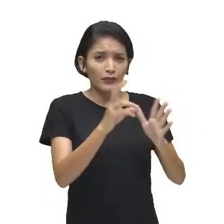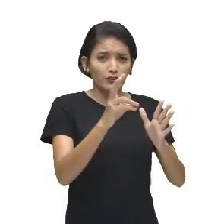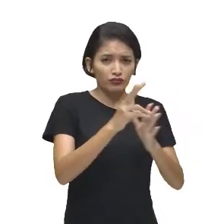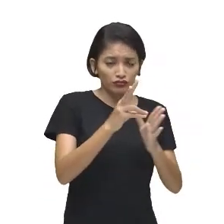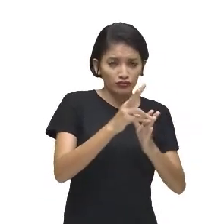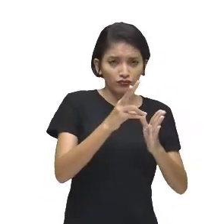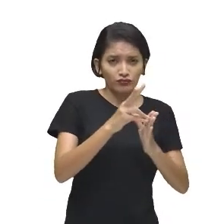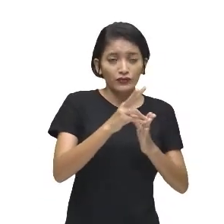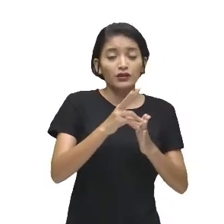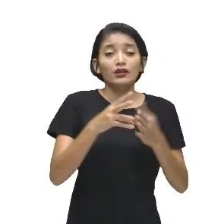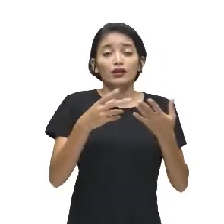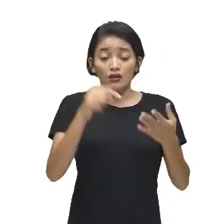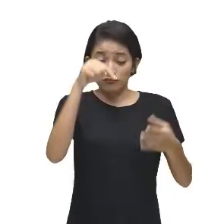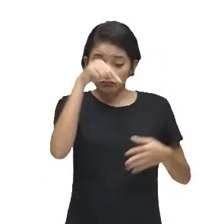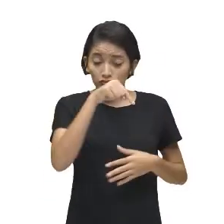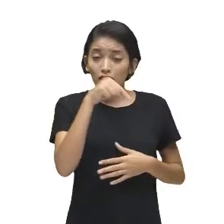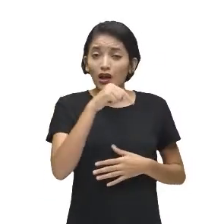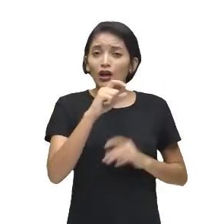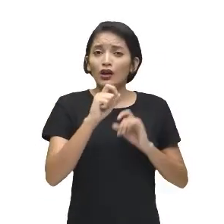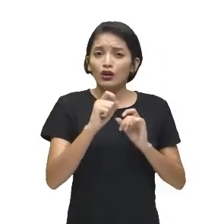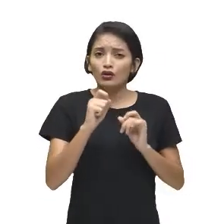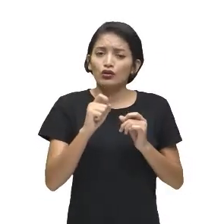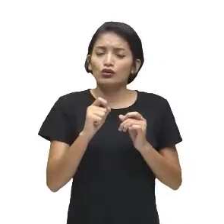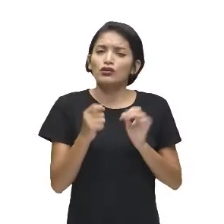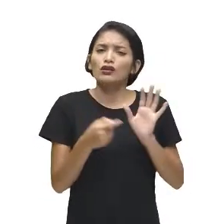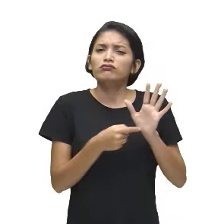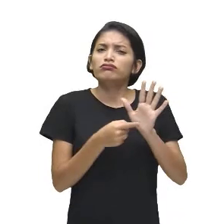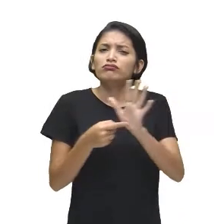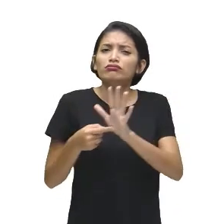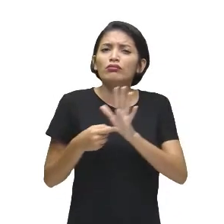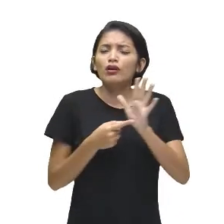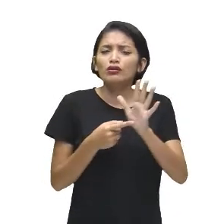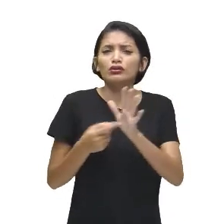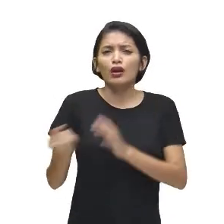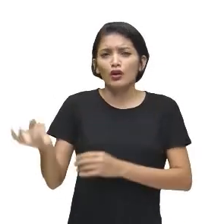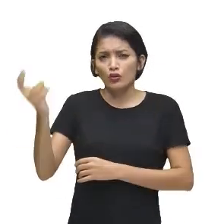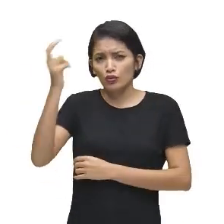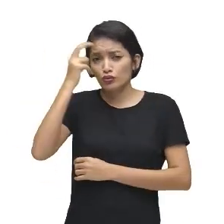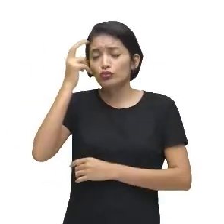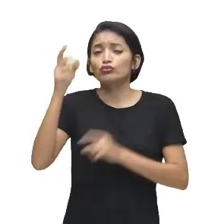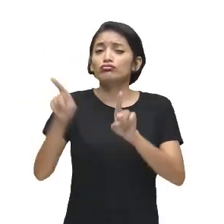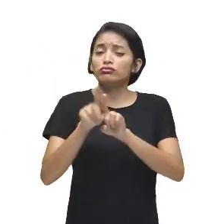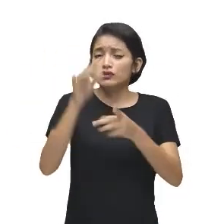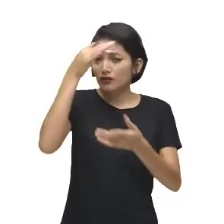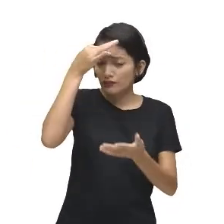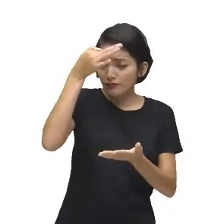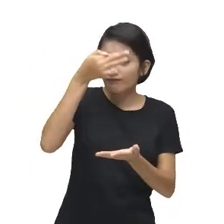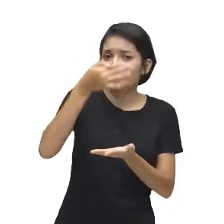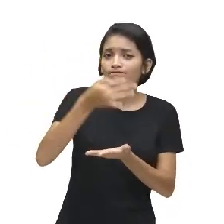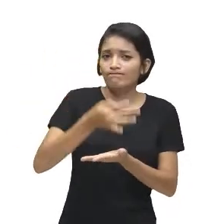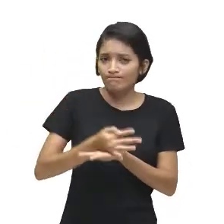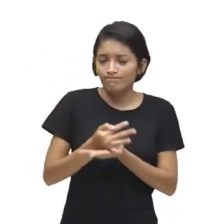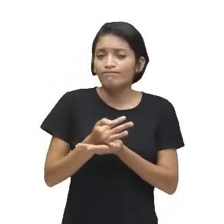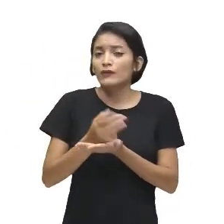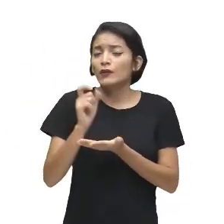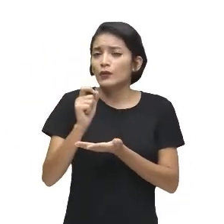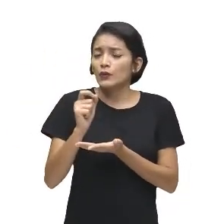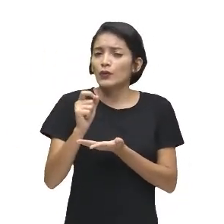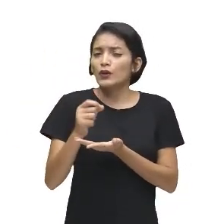comunidades, elas aportam a sua espiritualidade, aportam a sua fé em cima de uma